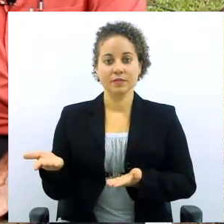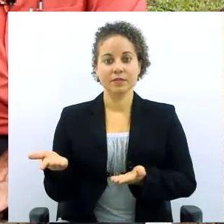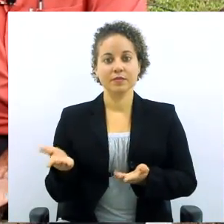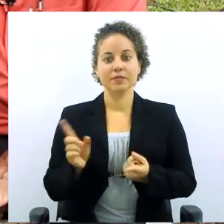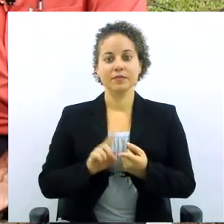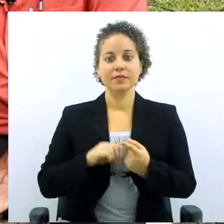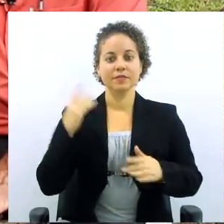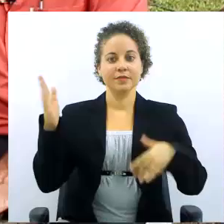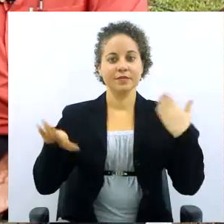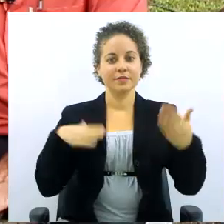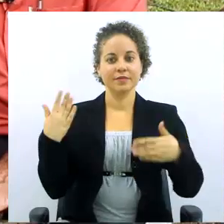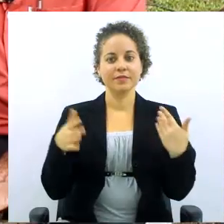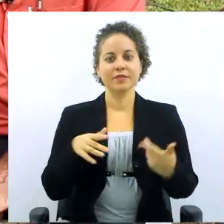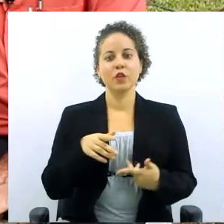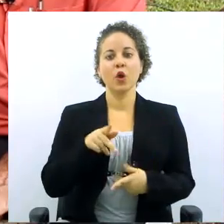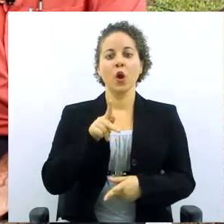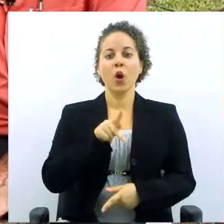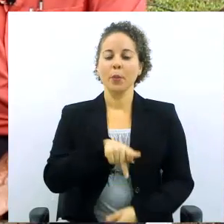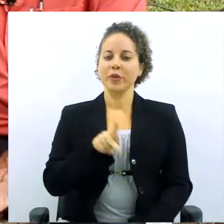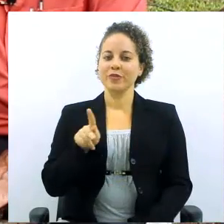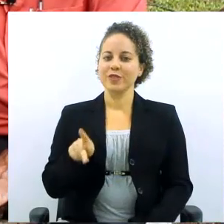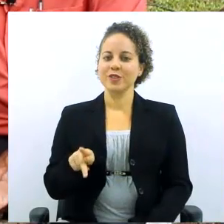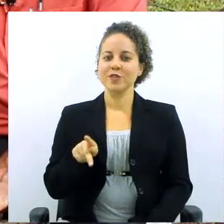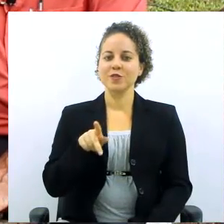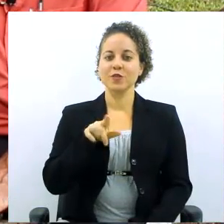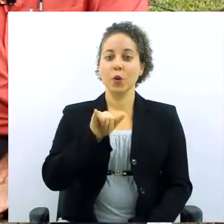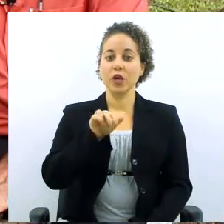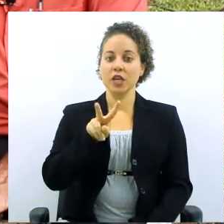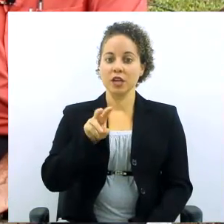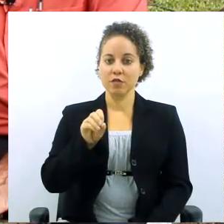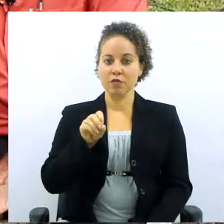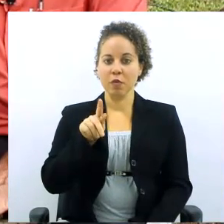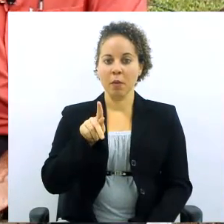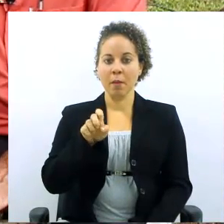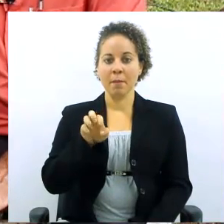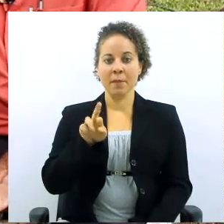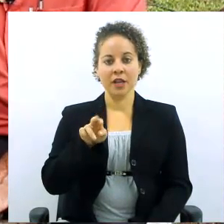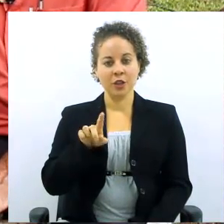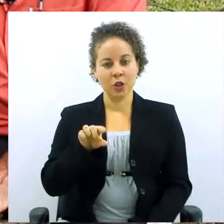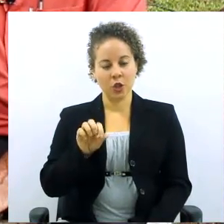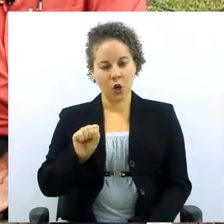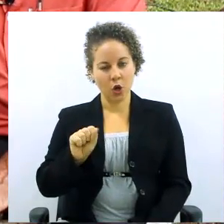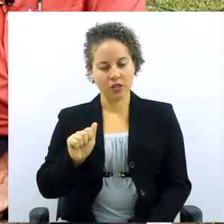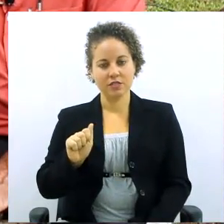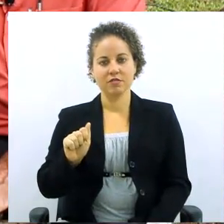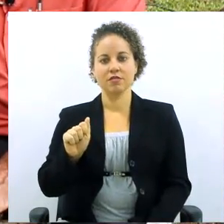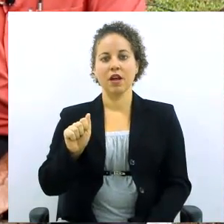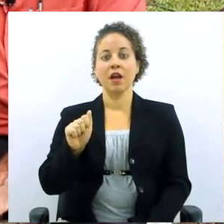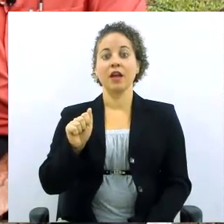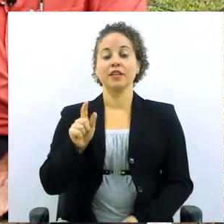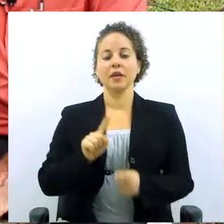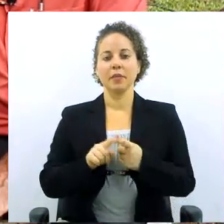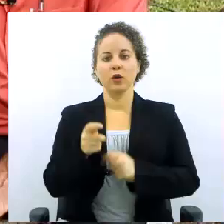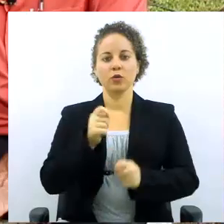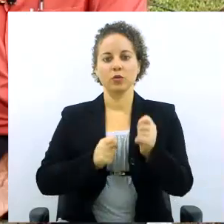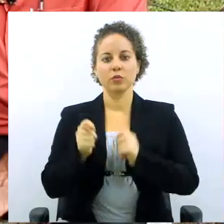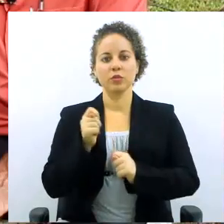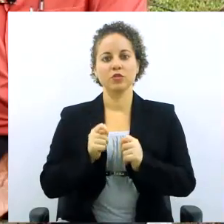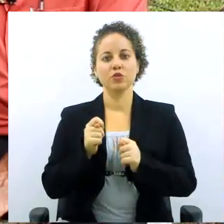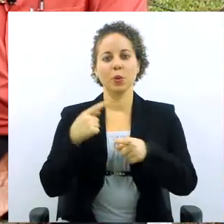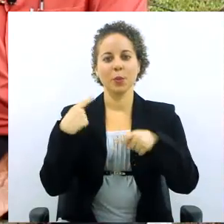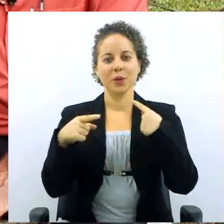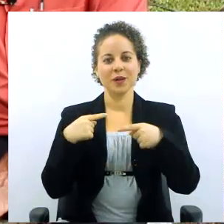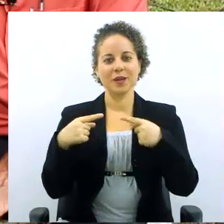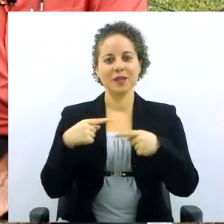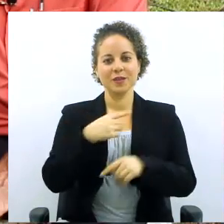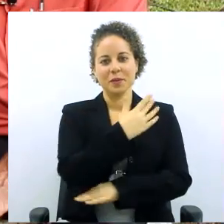com muita alegria, o professor Ivo Pedrosa, doutor em Economia pela Unicamp, e economista político-ambiental, como ele gosta de